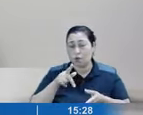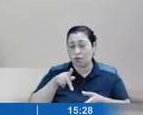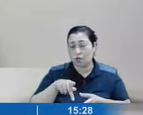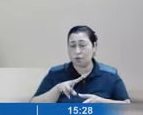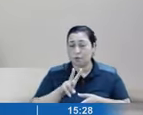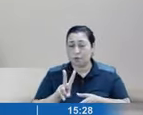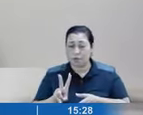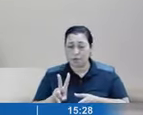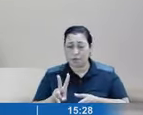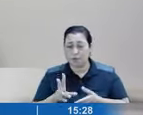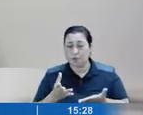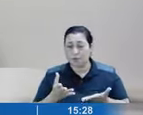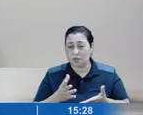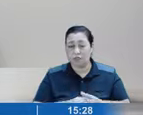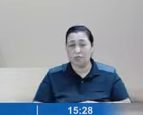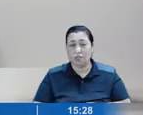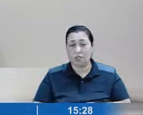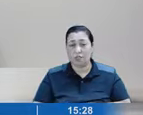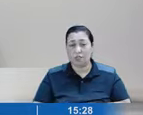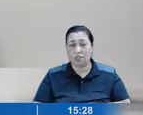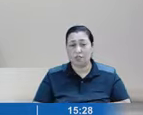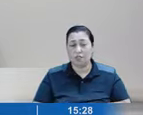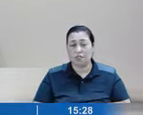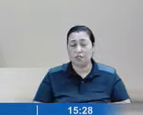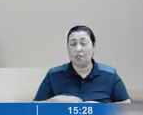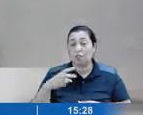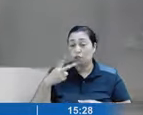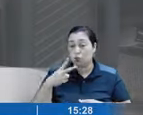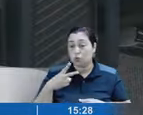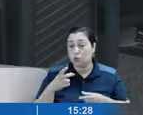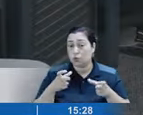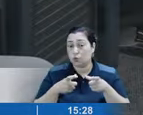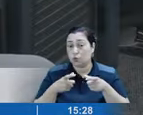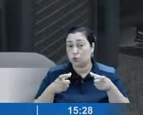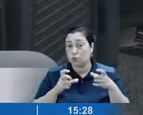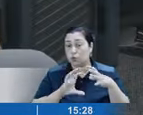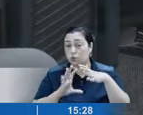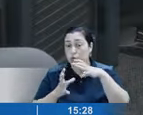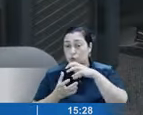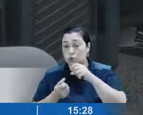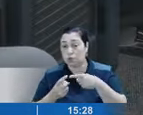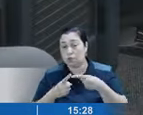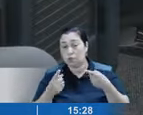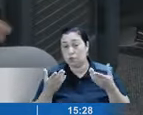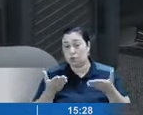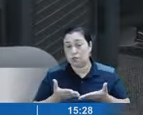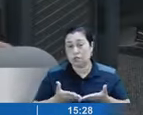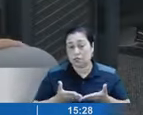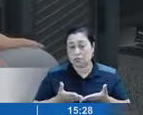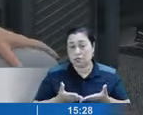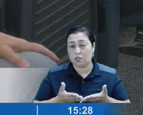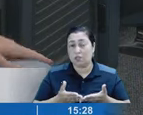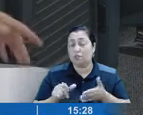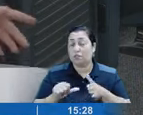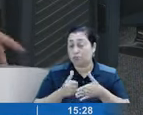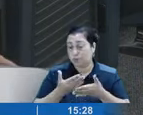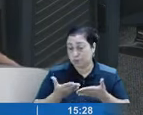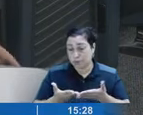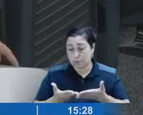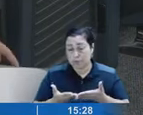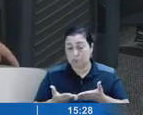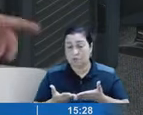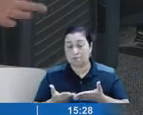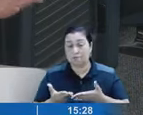realmente, o HPV é o segundo considerado maior oncogênese do planeta depois do tabaco, né? Mas acho que ele está caminhando para ser o primeiro, né? Tá. E